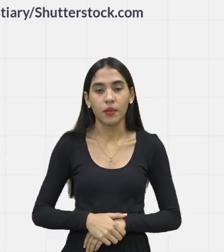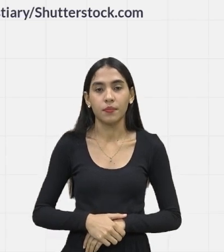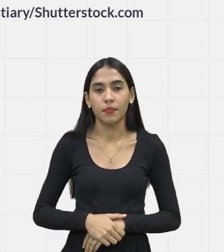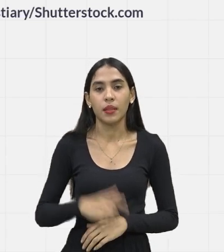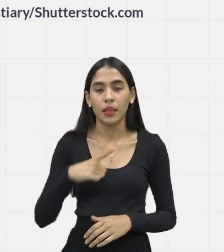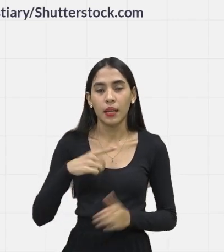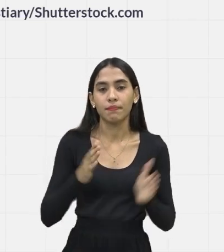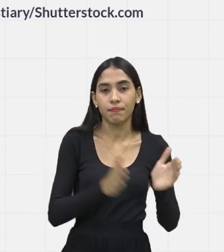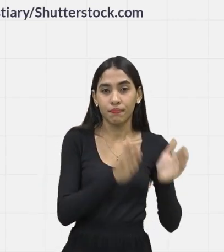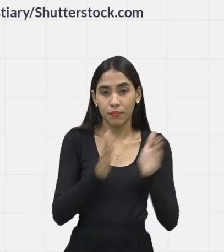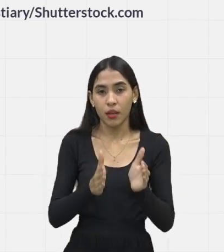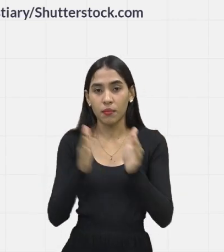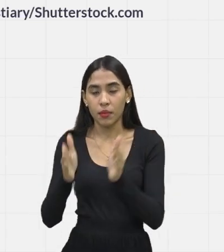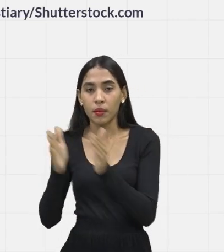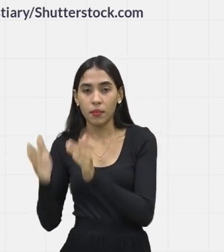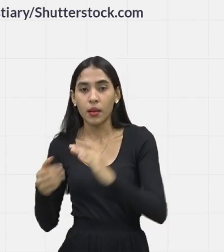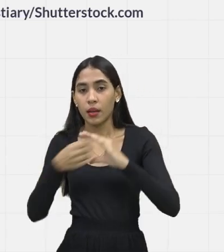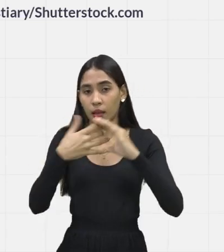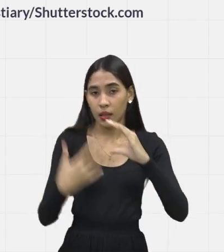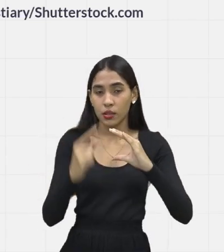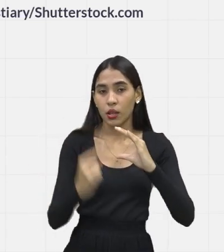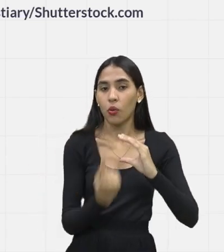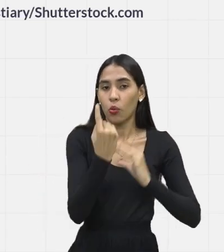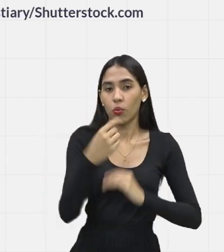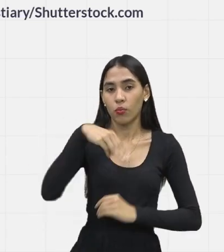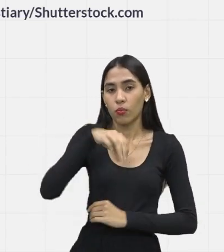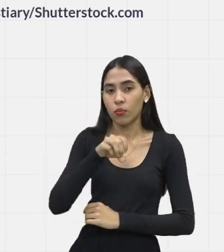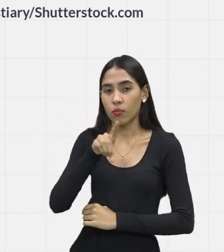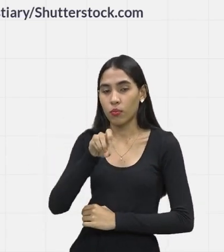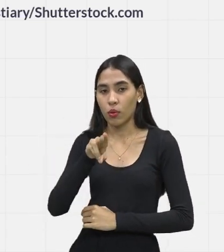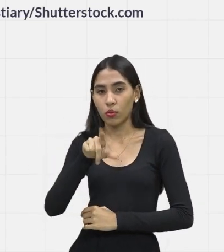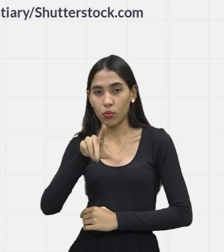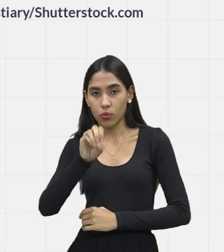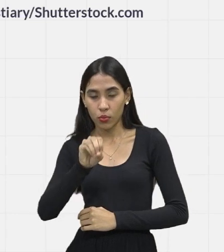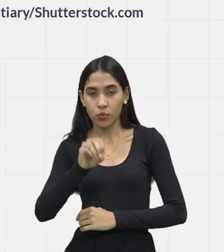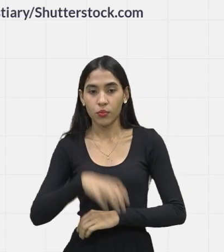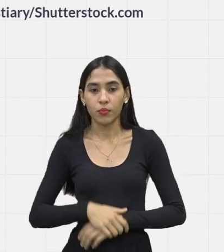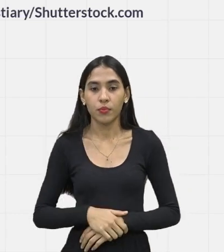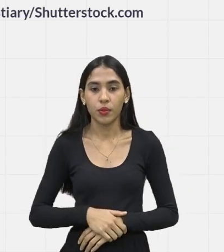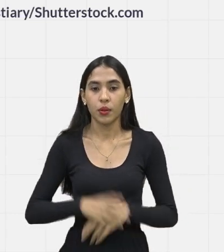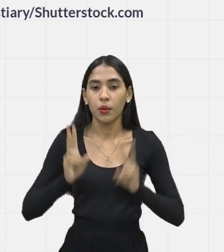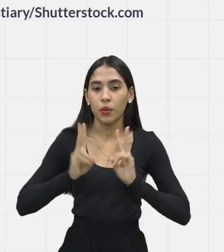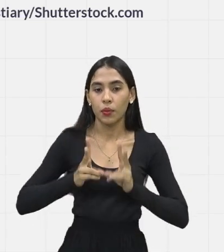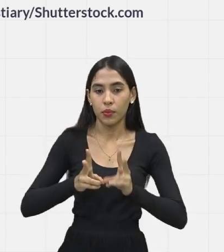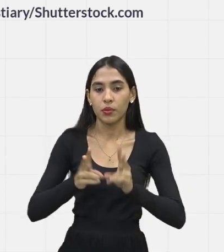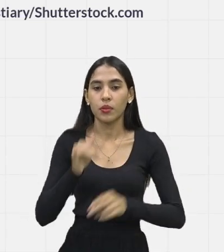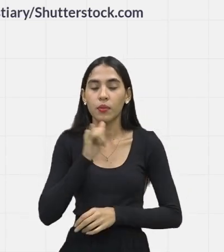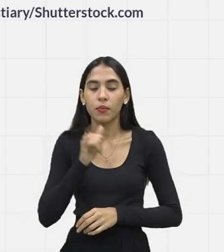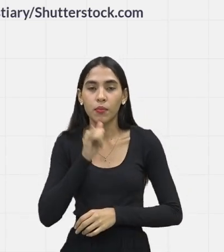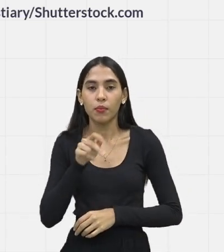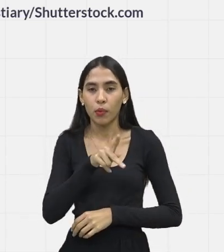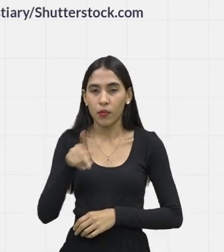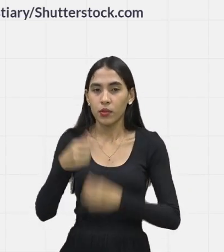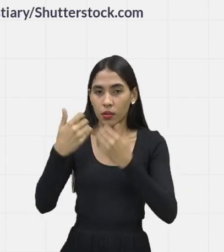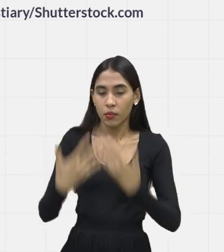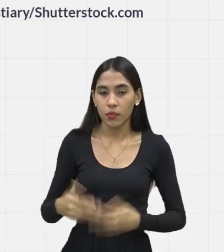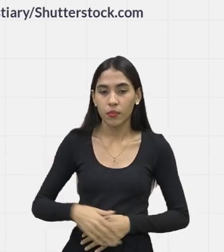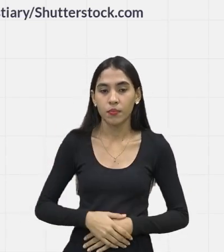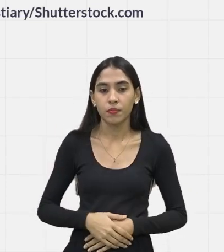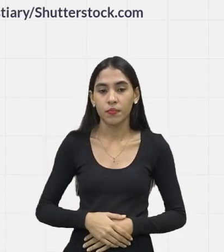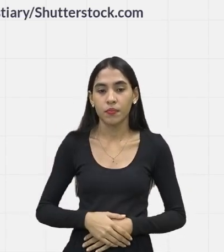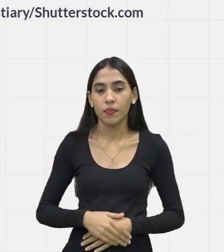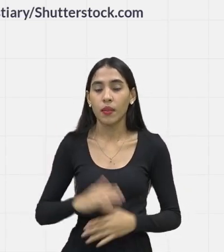Isso é o que caracteriza o módulo, tá bom? De modo contínuo, como a professora Kaellen falou, até o